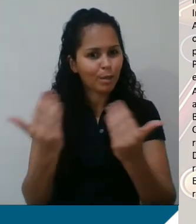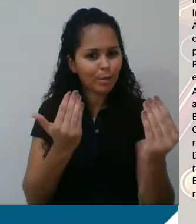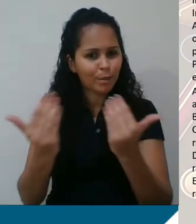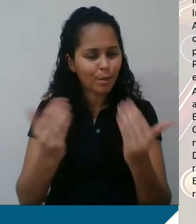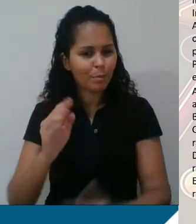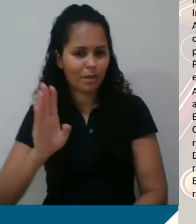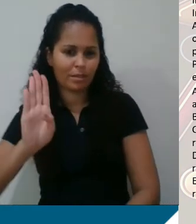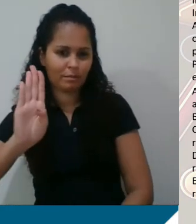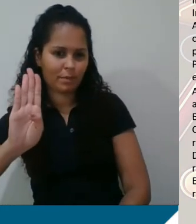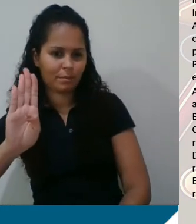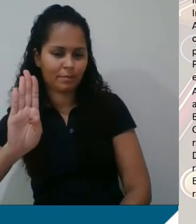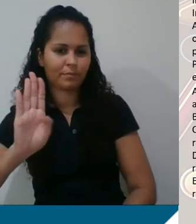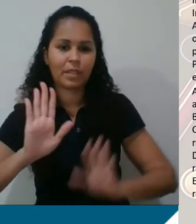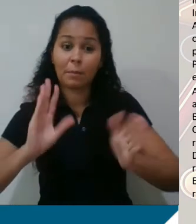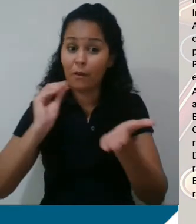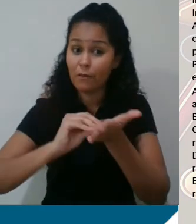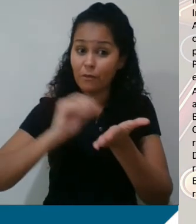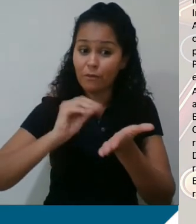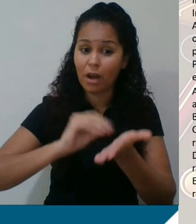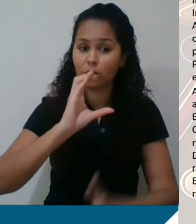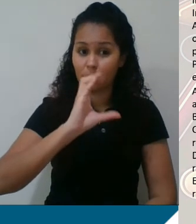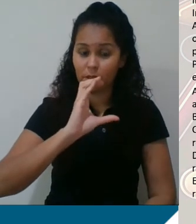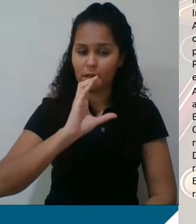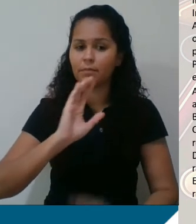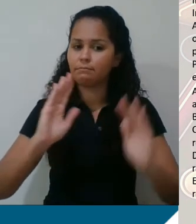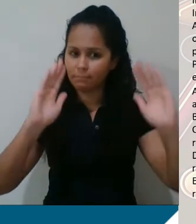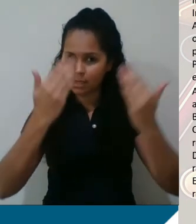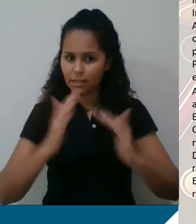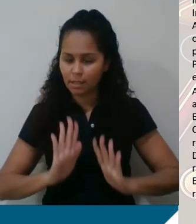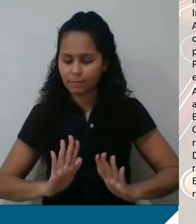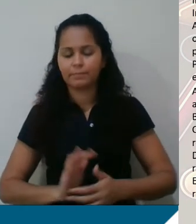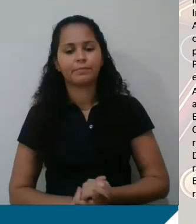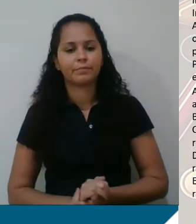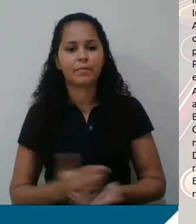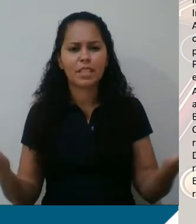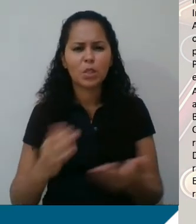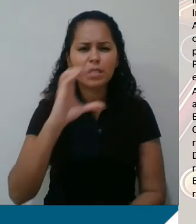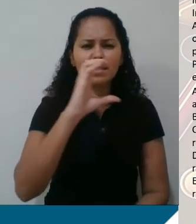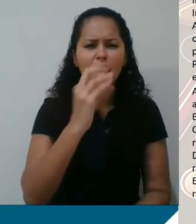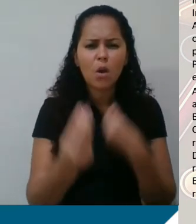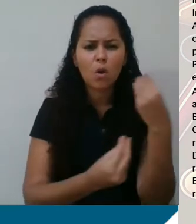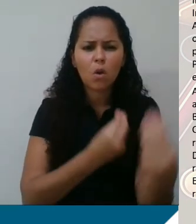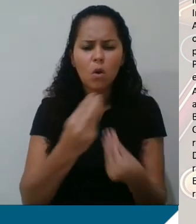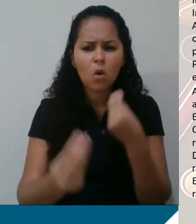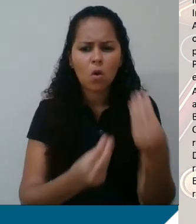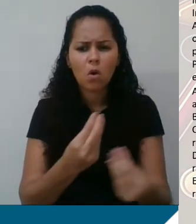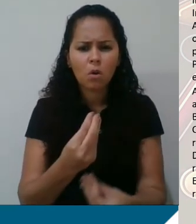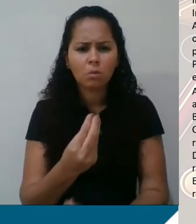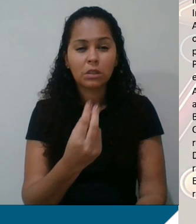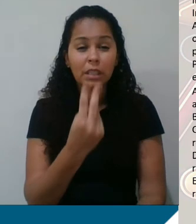mais lucrativo do que o investimento B, mas falta o investimento C para a gente analisar. O investimento C